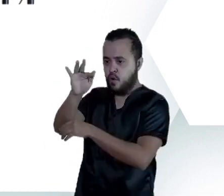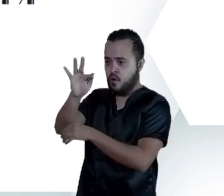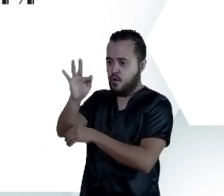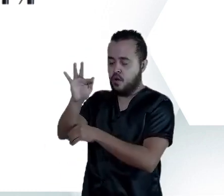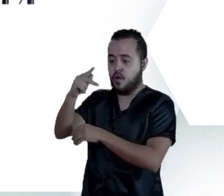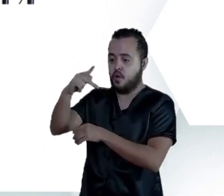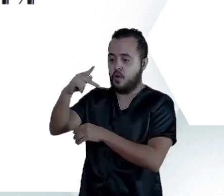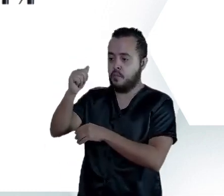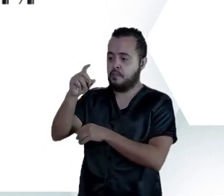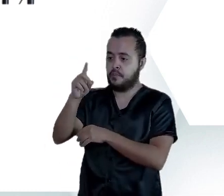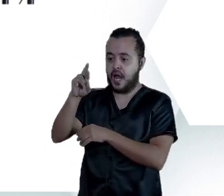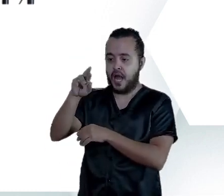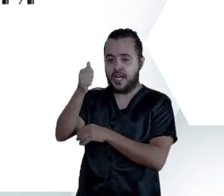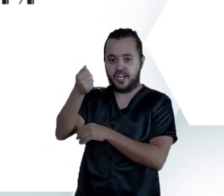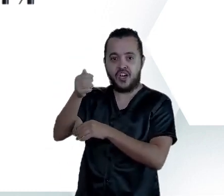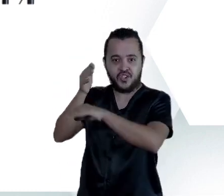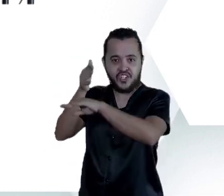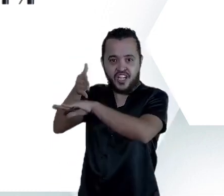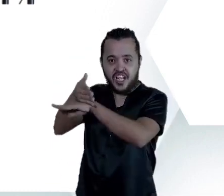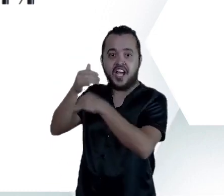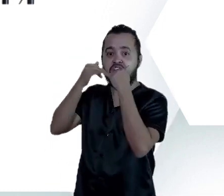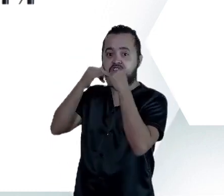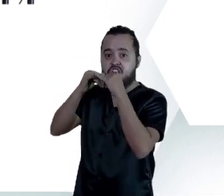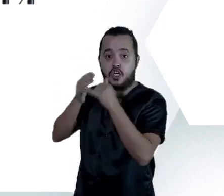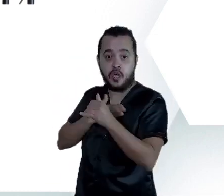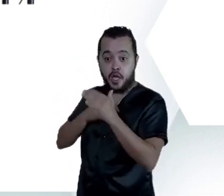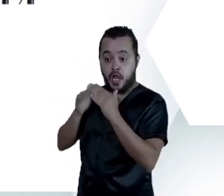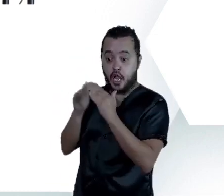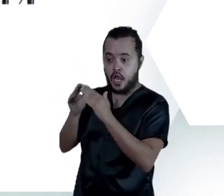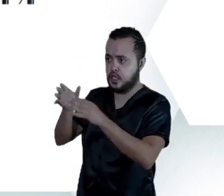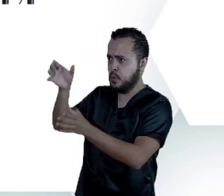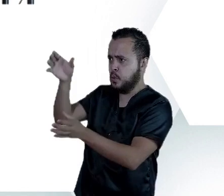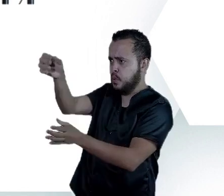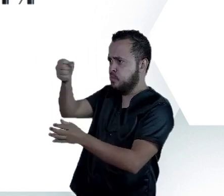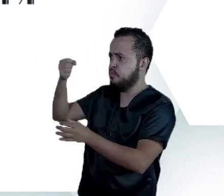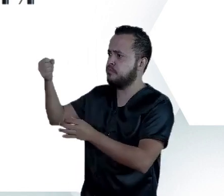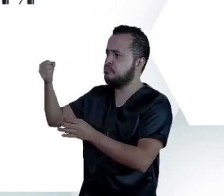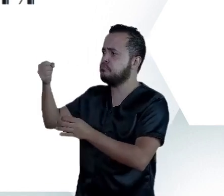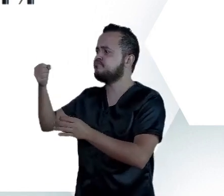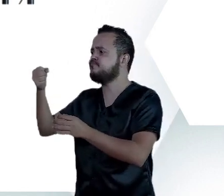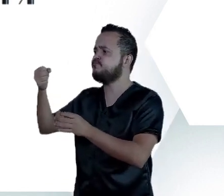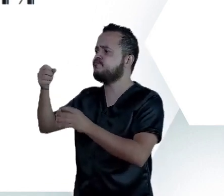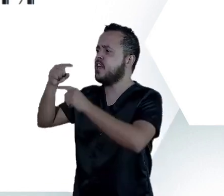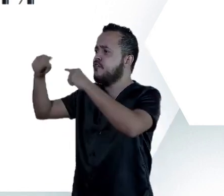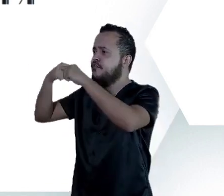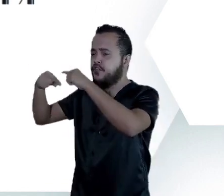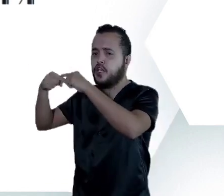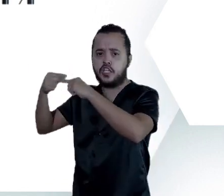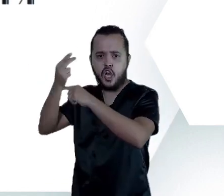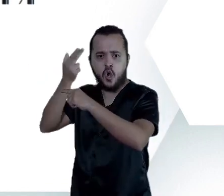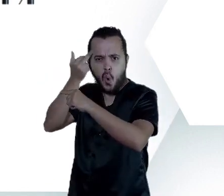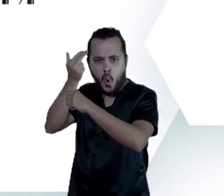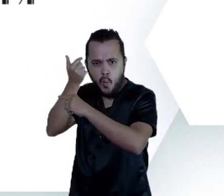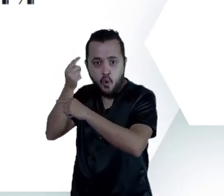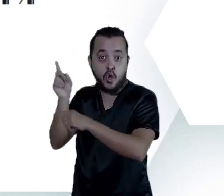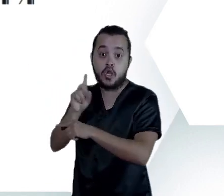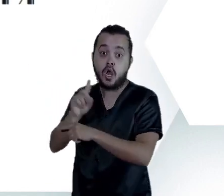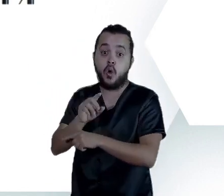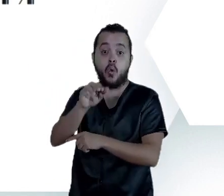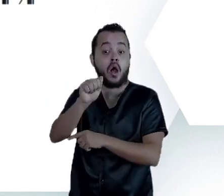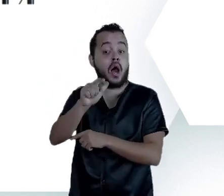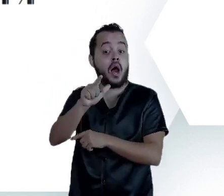né, de entrada de energia da minha casa. Então, eu não utilizo essa fita comum. Eu vou utilizar essa fita de autofusão porque ela